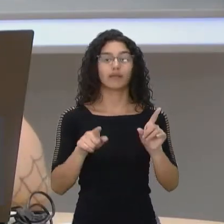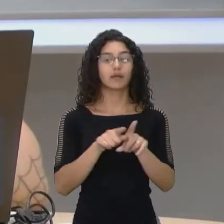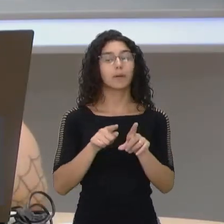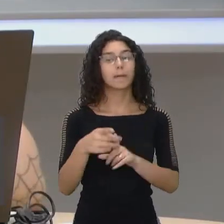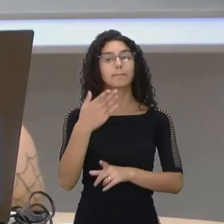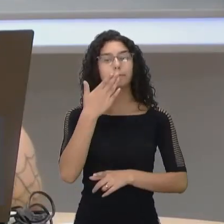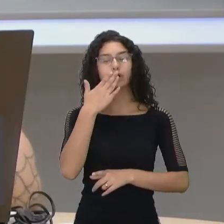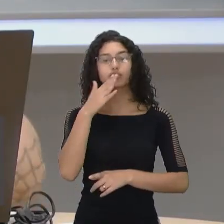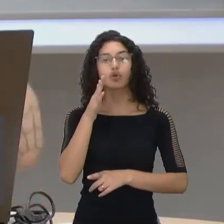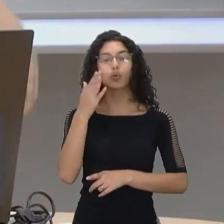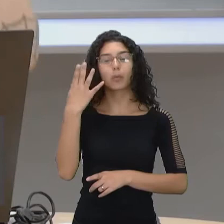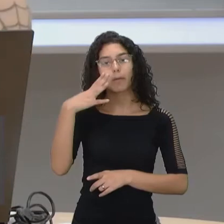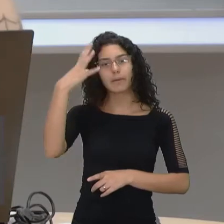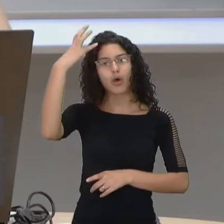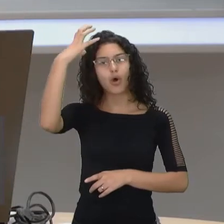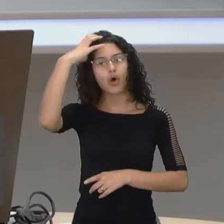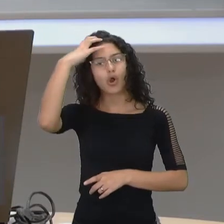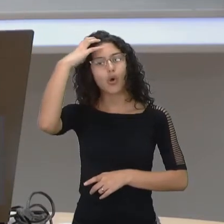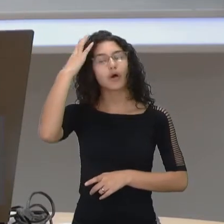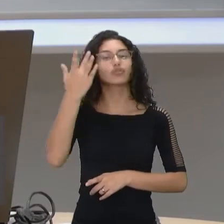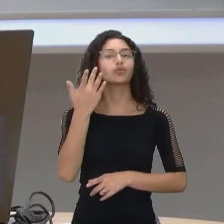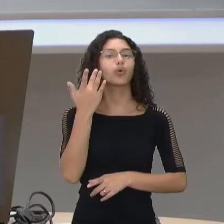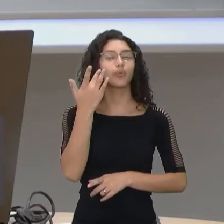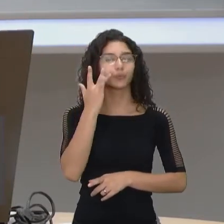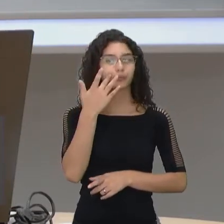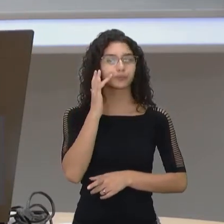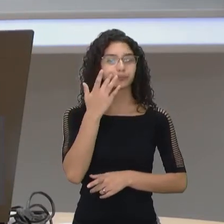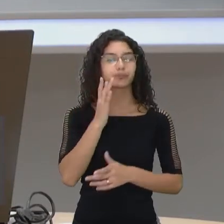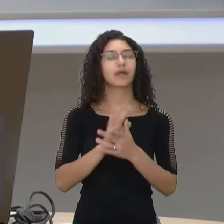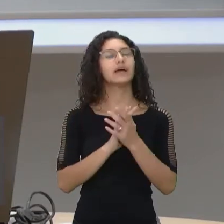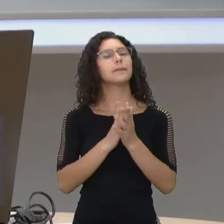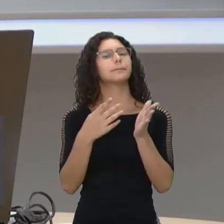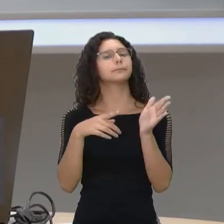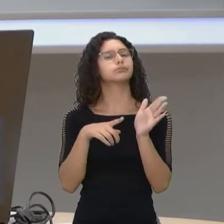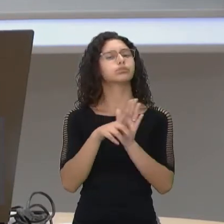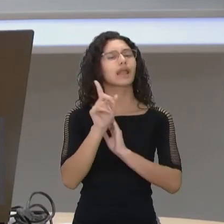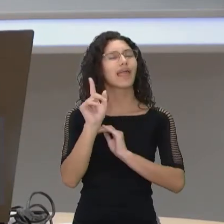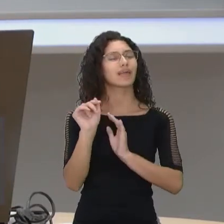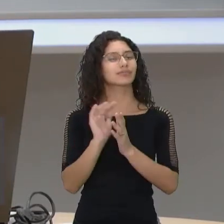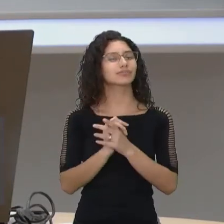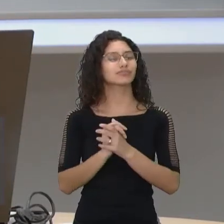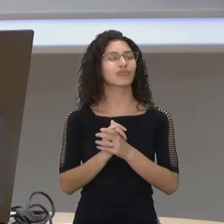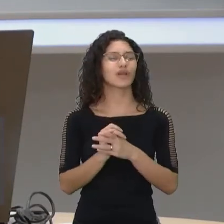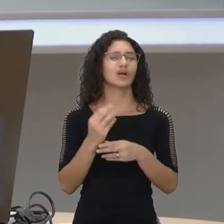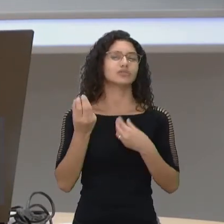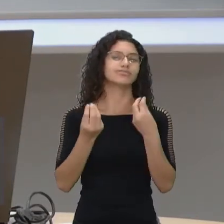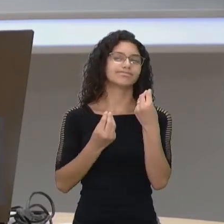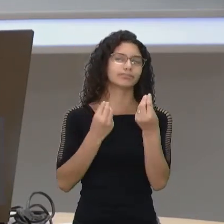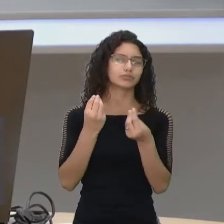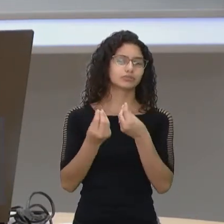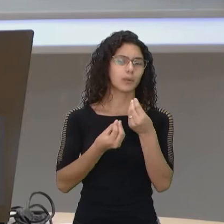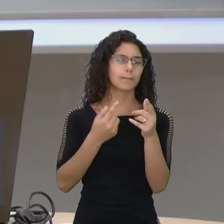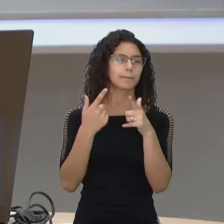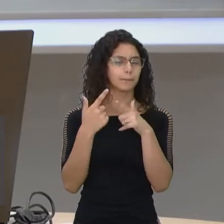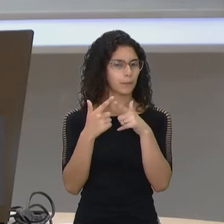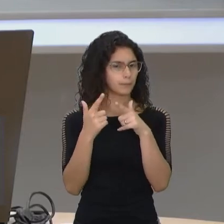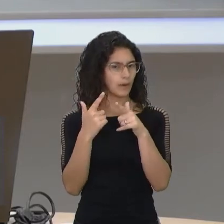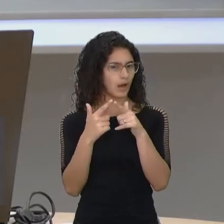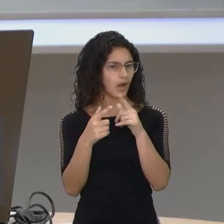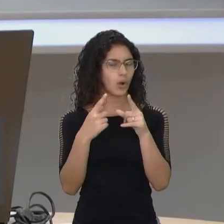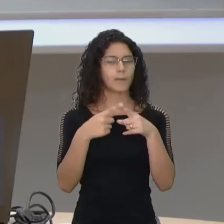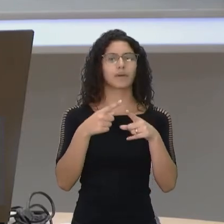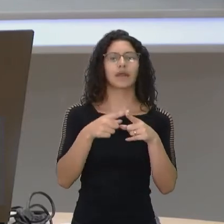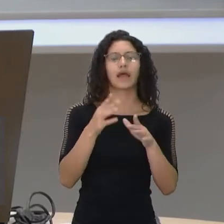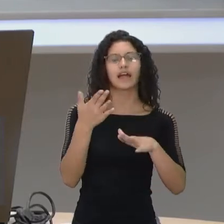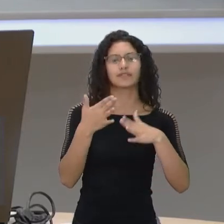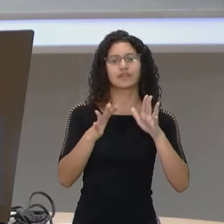uma coroa de ouro. A questão era a seguinte: ele ficou meio ressabiado de que talvez